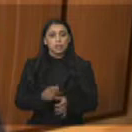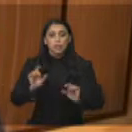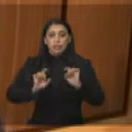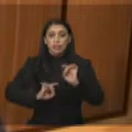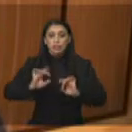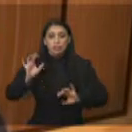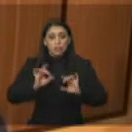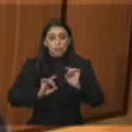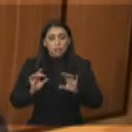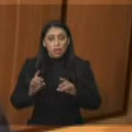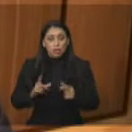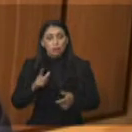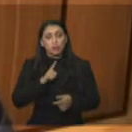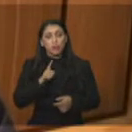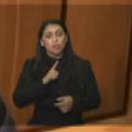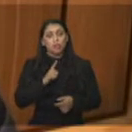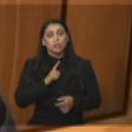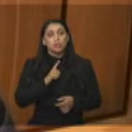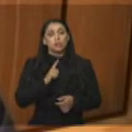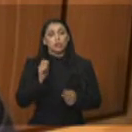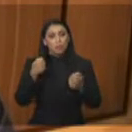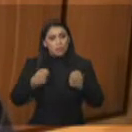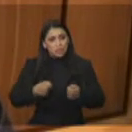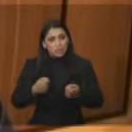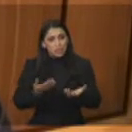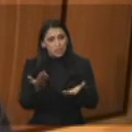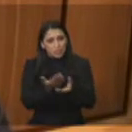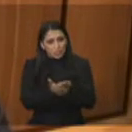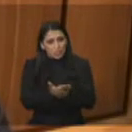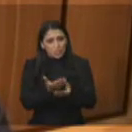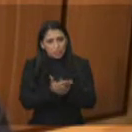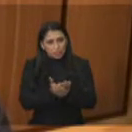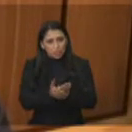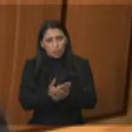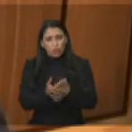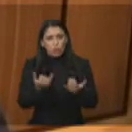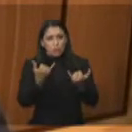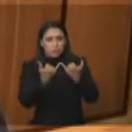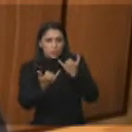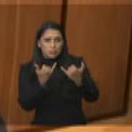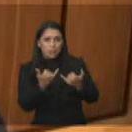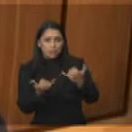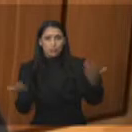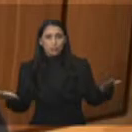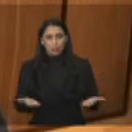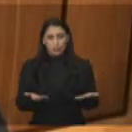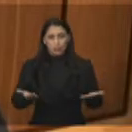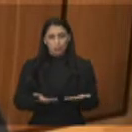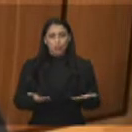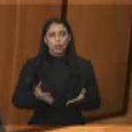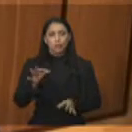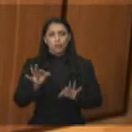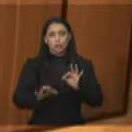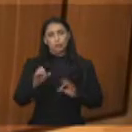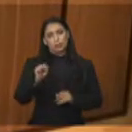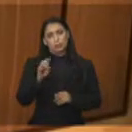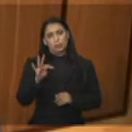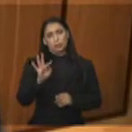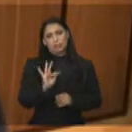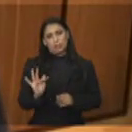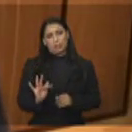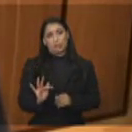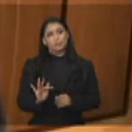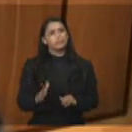jurídicos dogmáticos desse caso se revelam similares ao presente caso a ser julgado pela Corte Brasileira. Mas quais